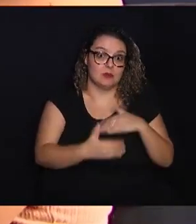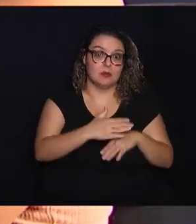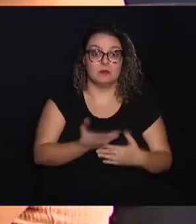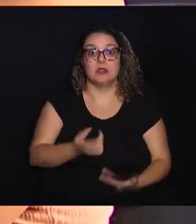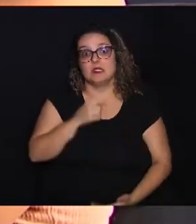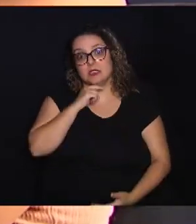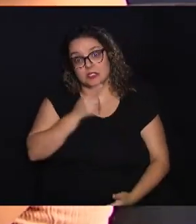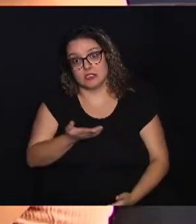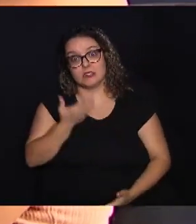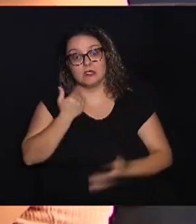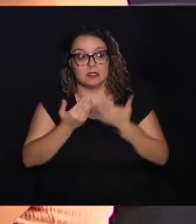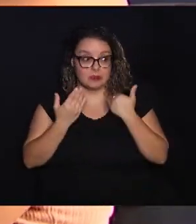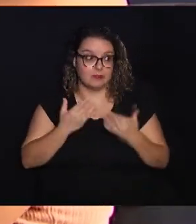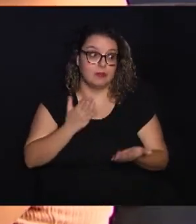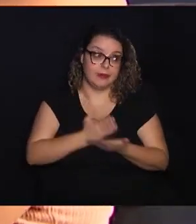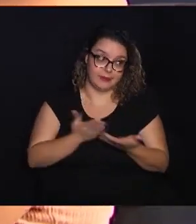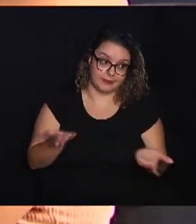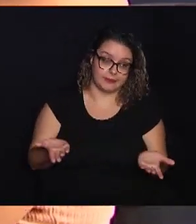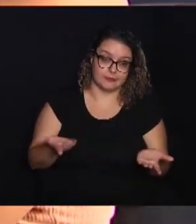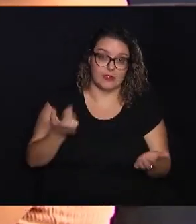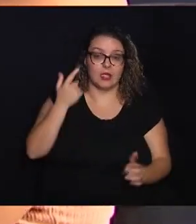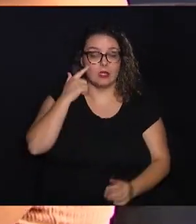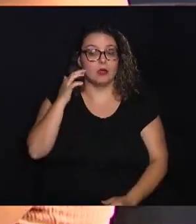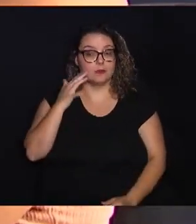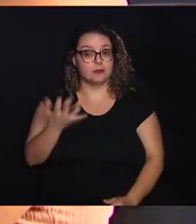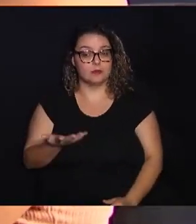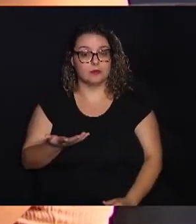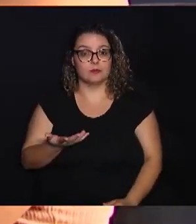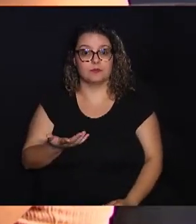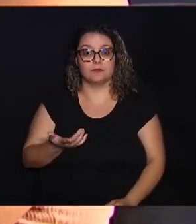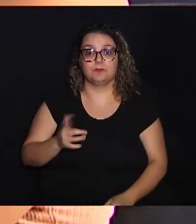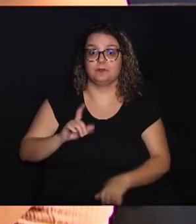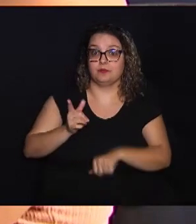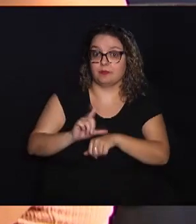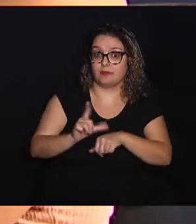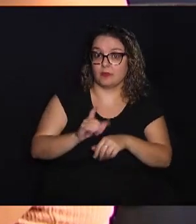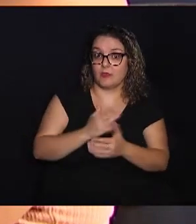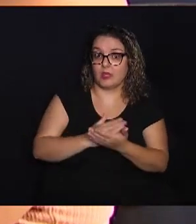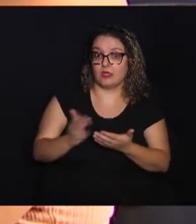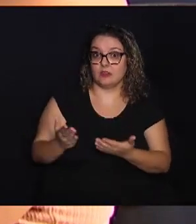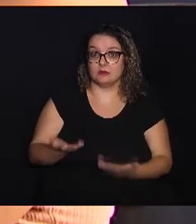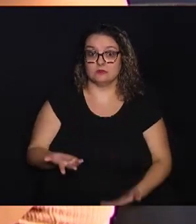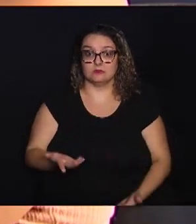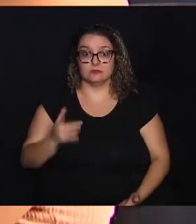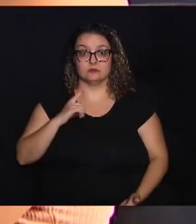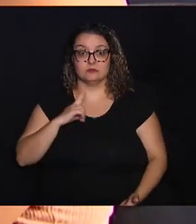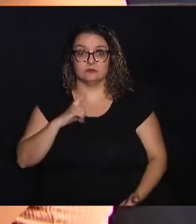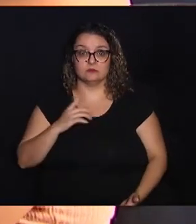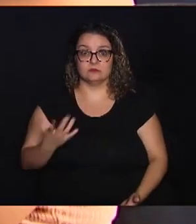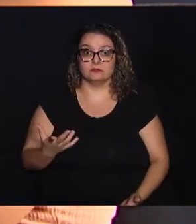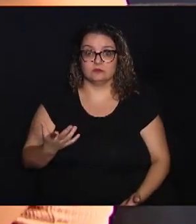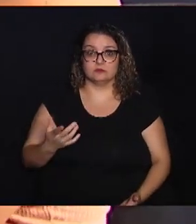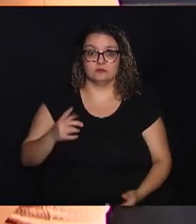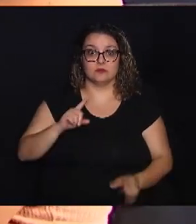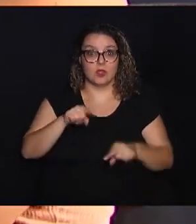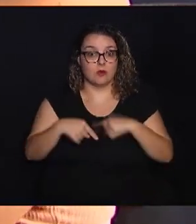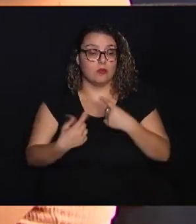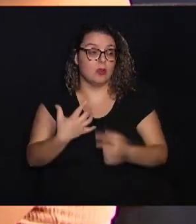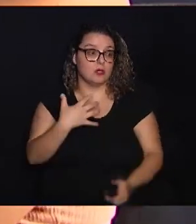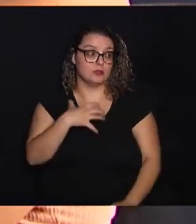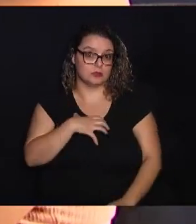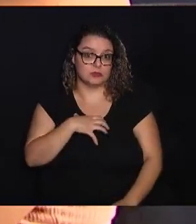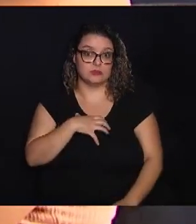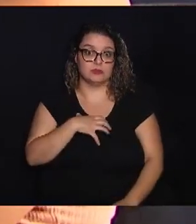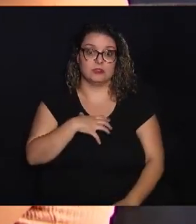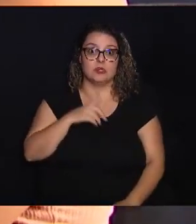né? Então, eu pensei nisso. E a loja, a princípio, era para ter um outro formato. Era